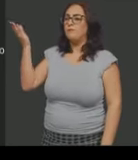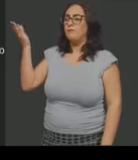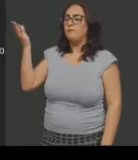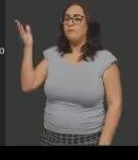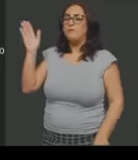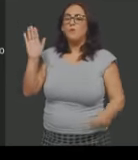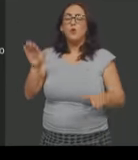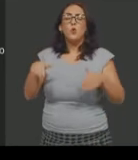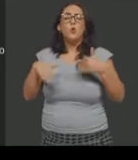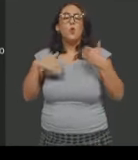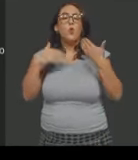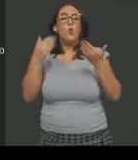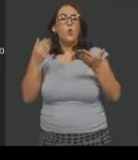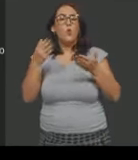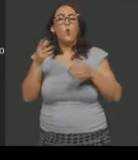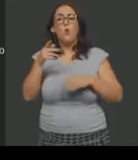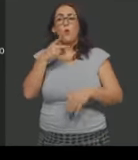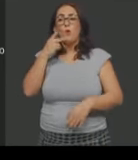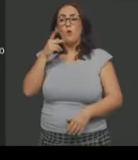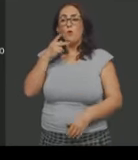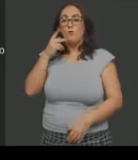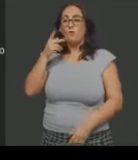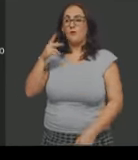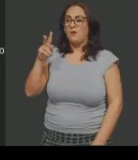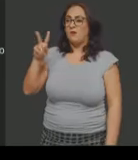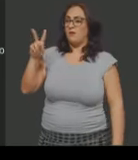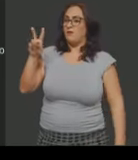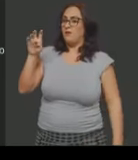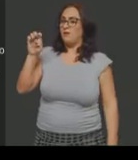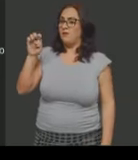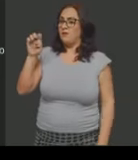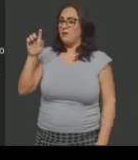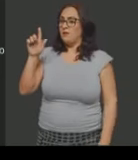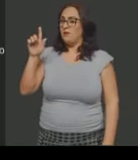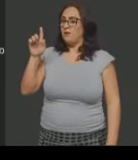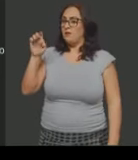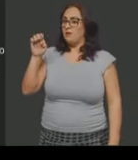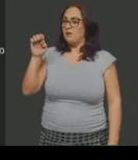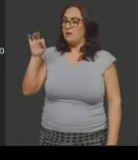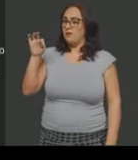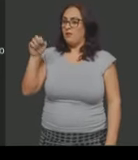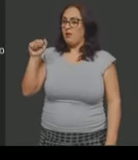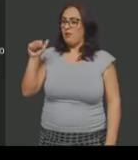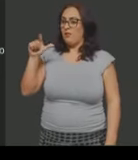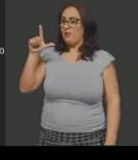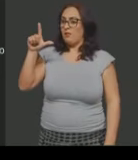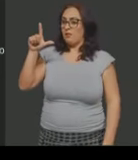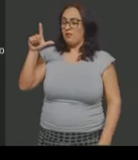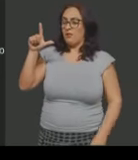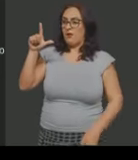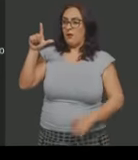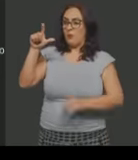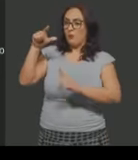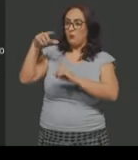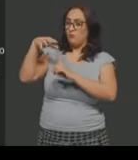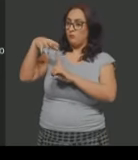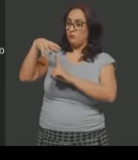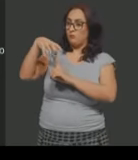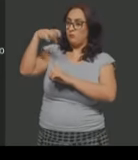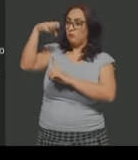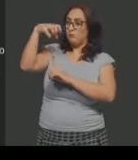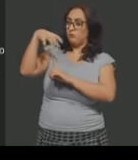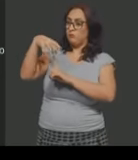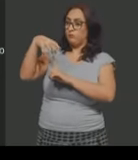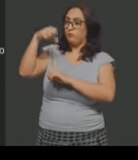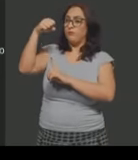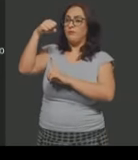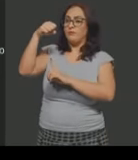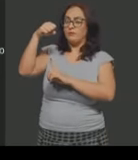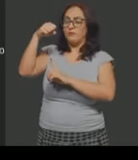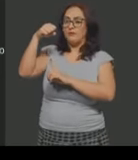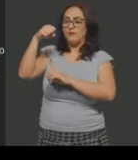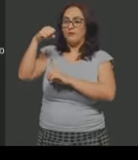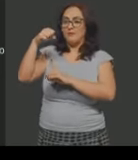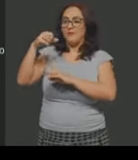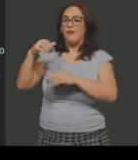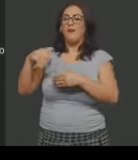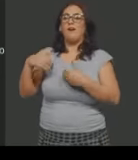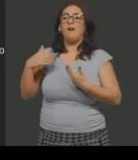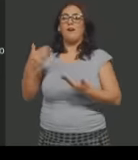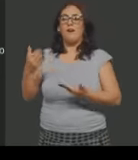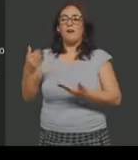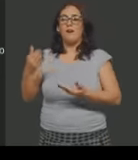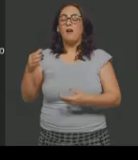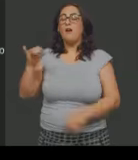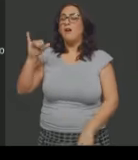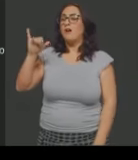eu falo de vegetal vascular, vai ser porque ele vai possuir tecido vegetal, vascularizado. E quando é